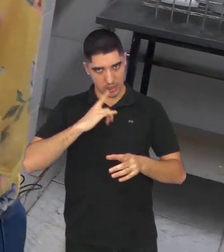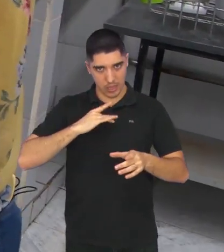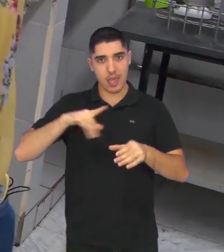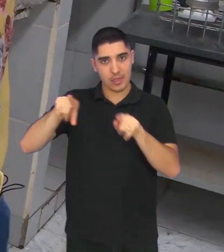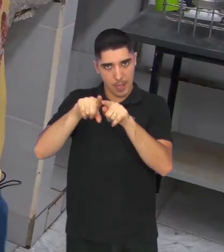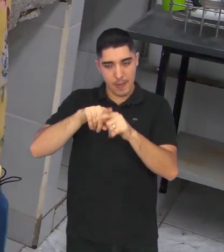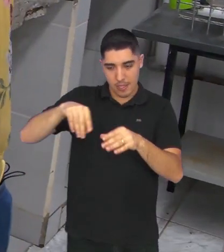o cálcio aqui, né?